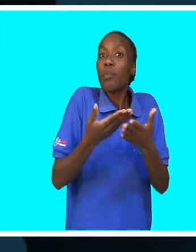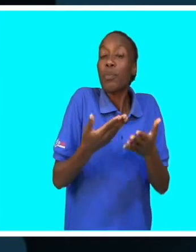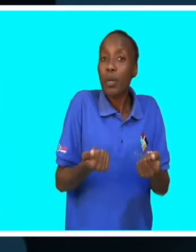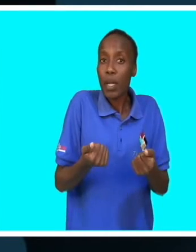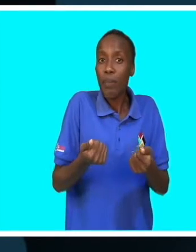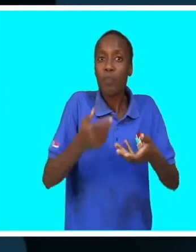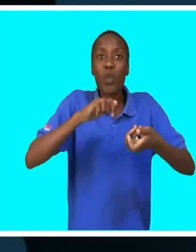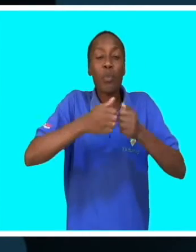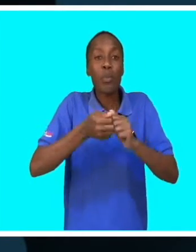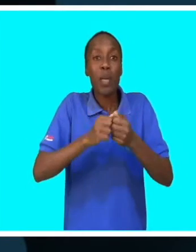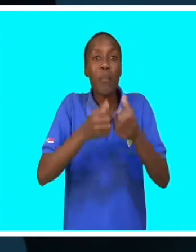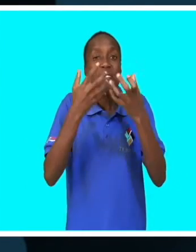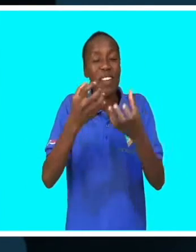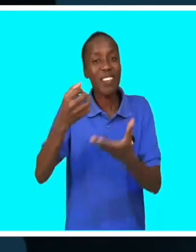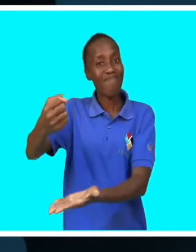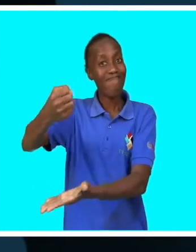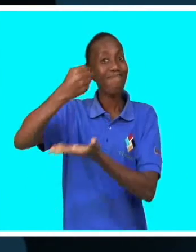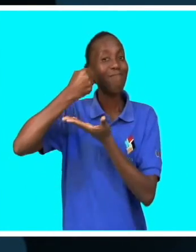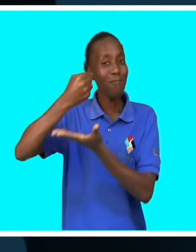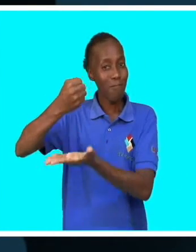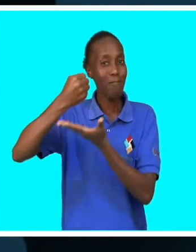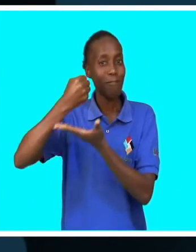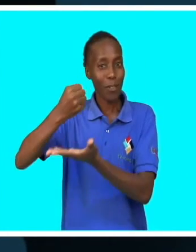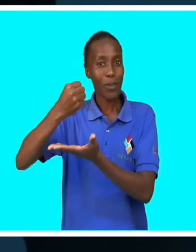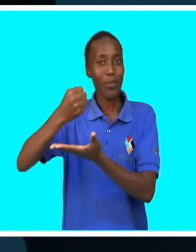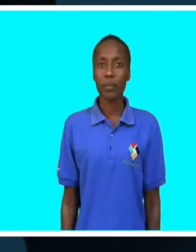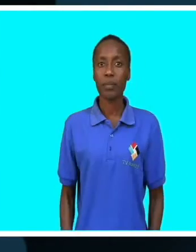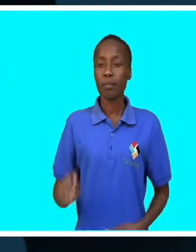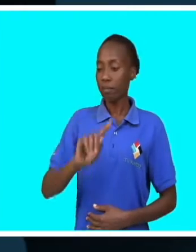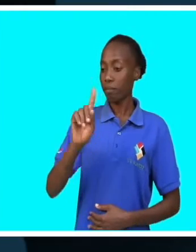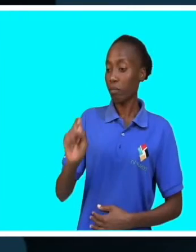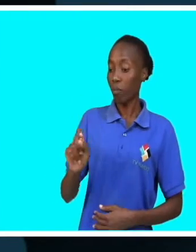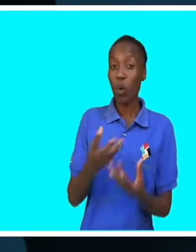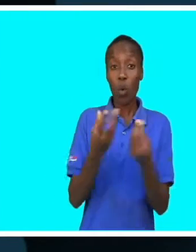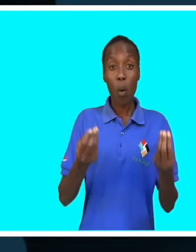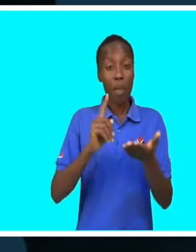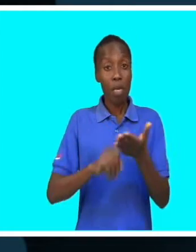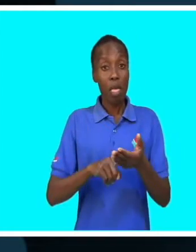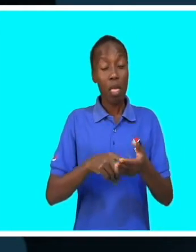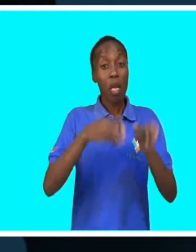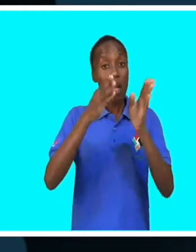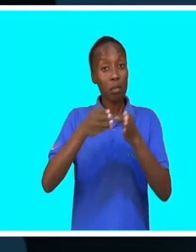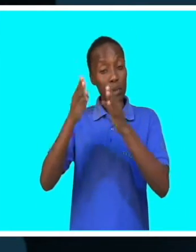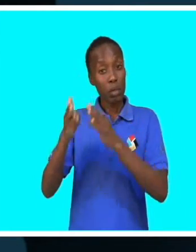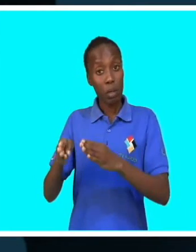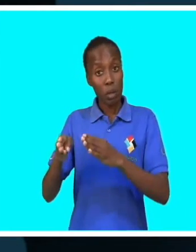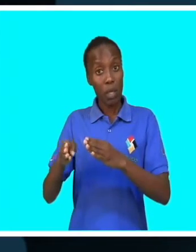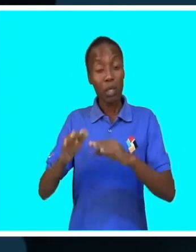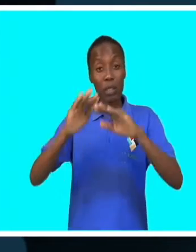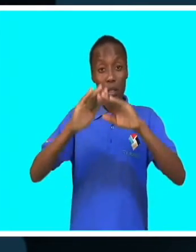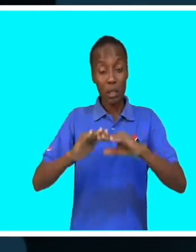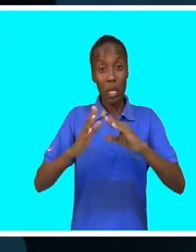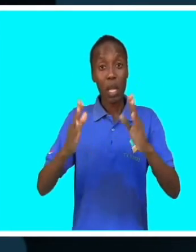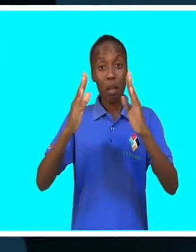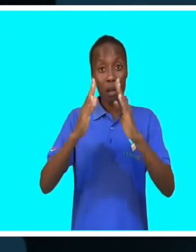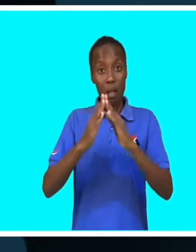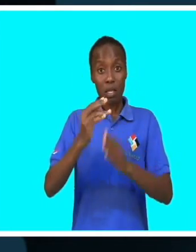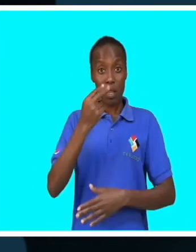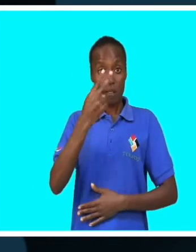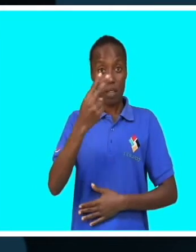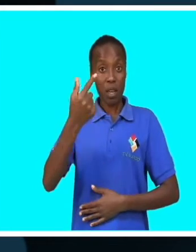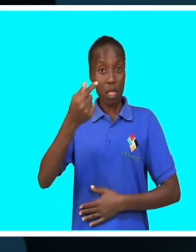deve-se à profundeza das possibilidades financeiras. Como é aquela pessoa que está em casa a nos